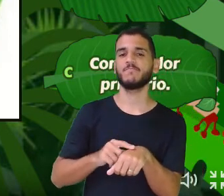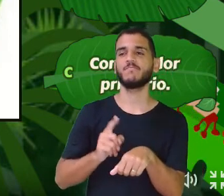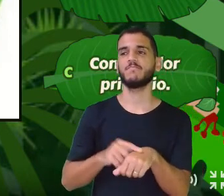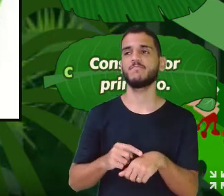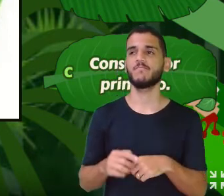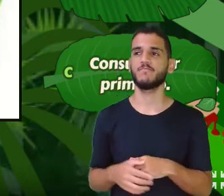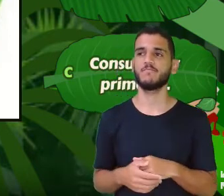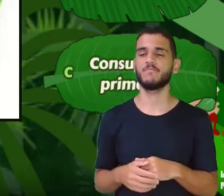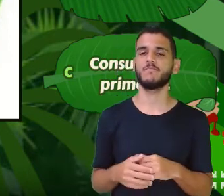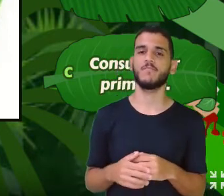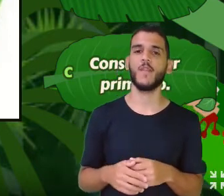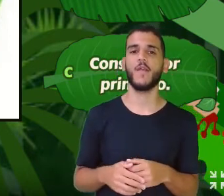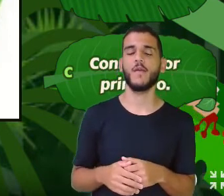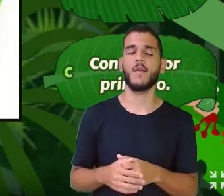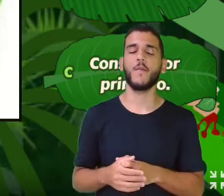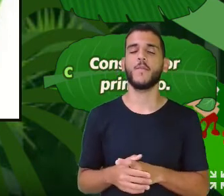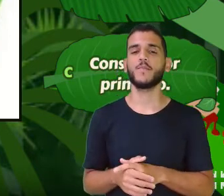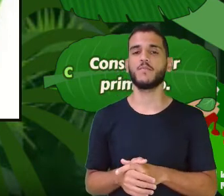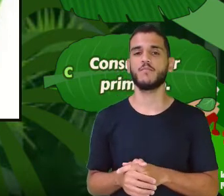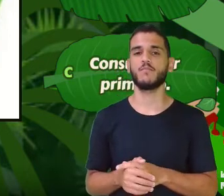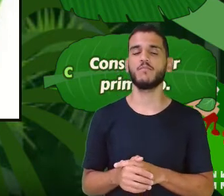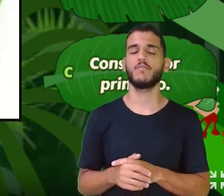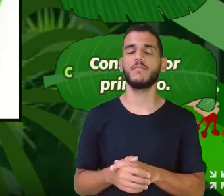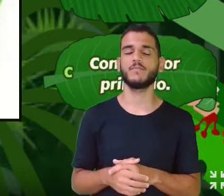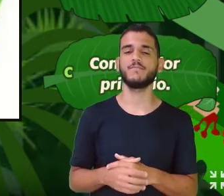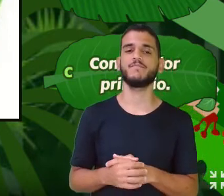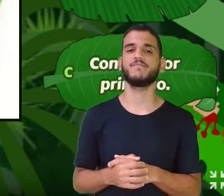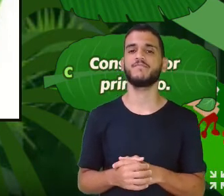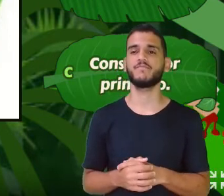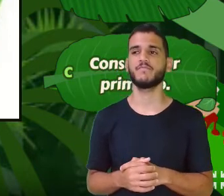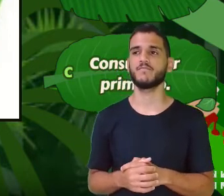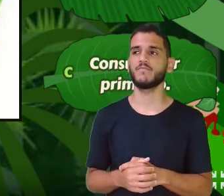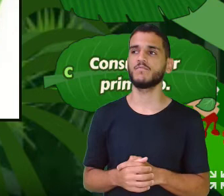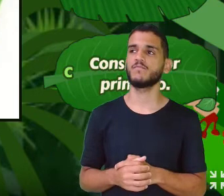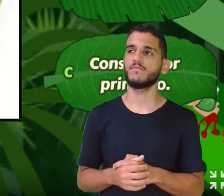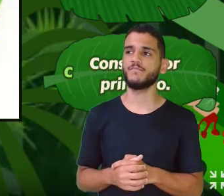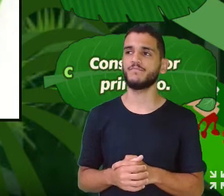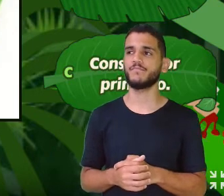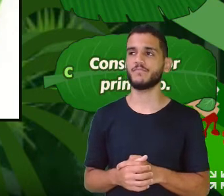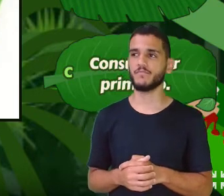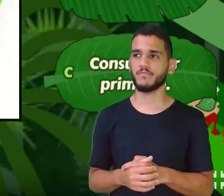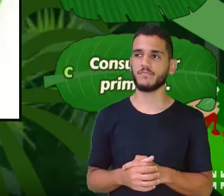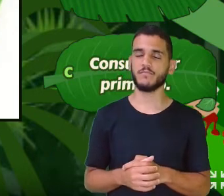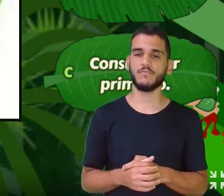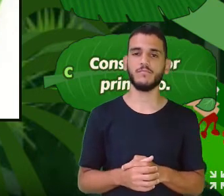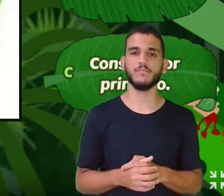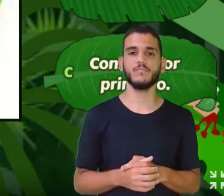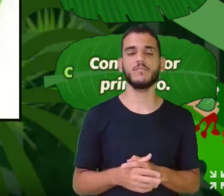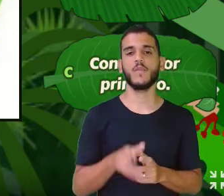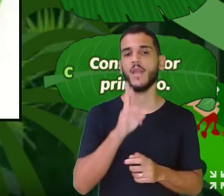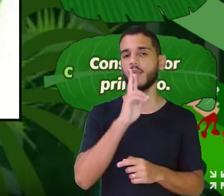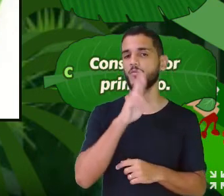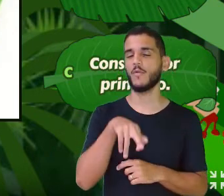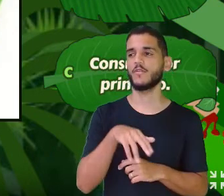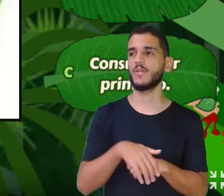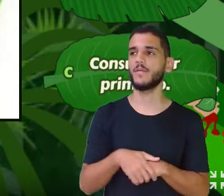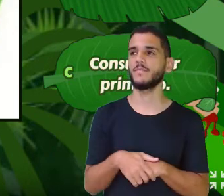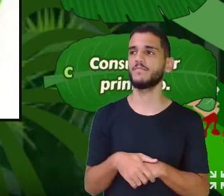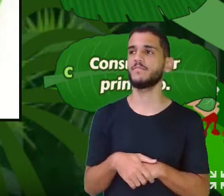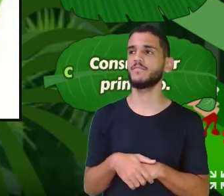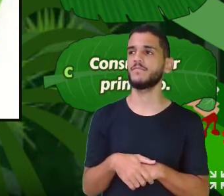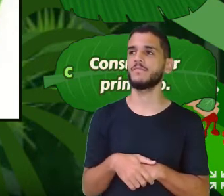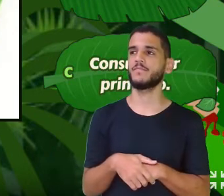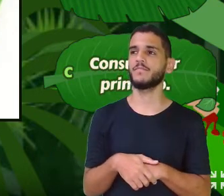para conseguir fechar. É Foi? verdade. Então, Então vamos aqui a resposta. E A aí? Ana chegou aqui dizendo que é letra